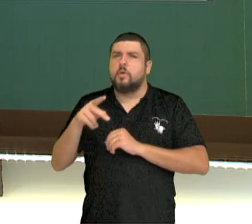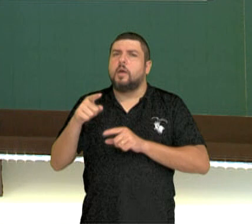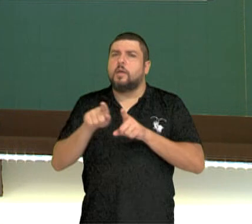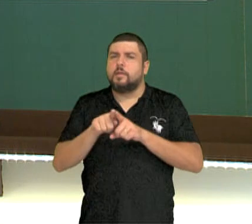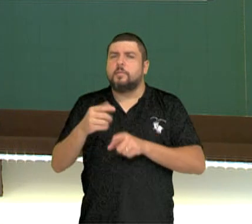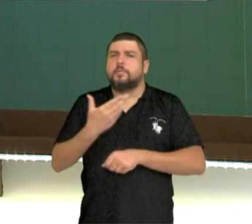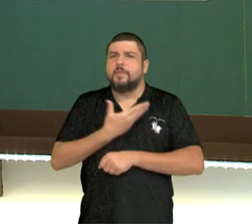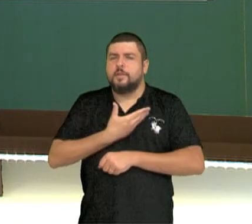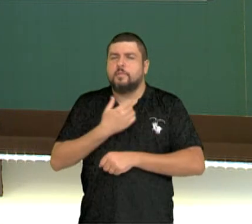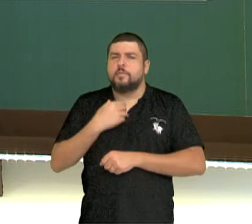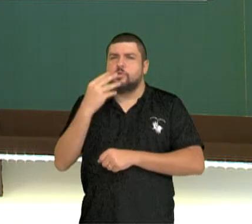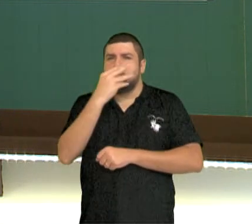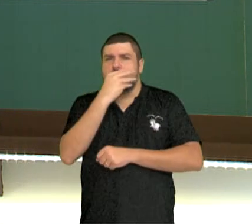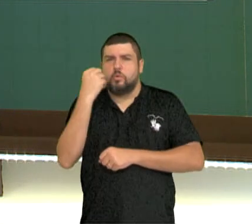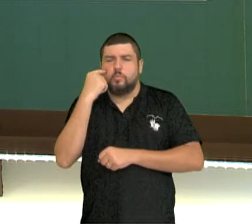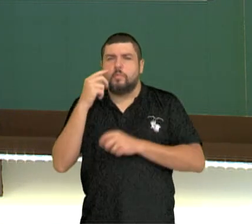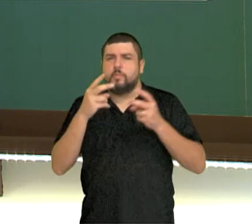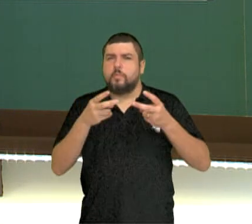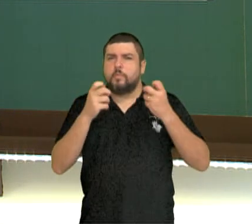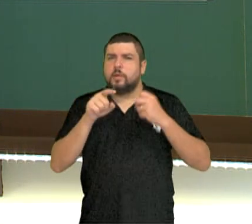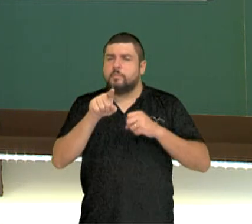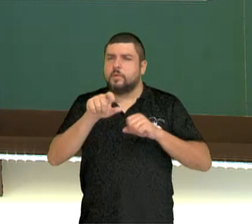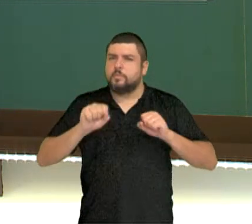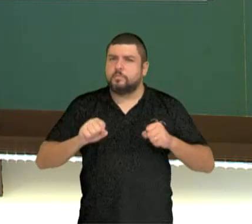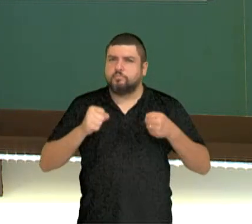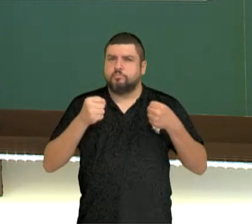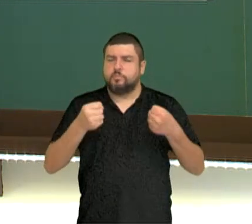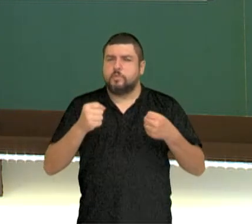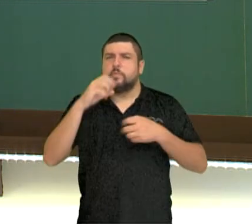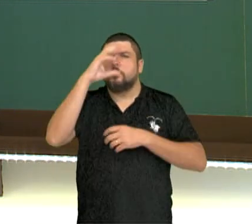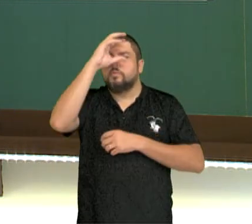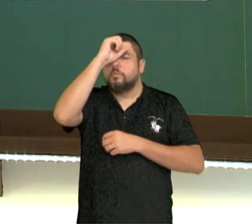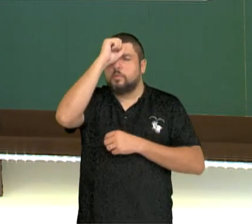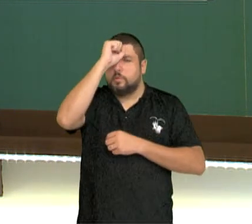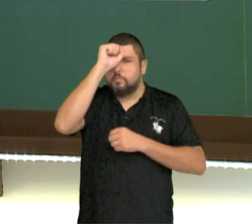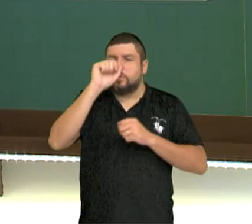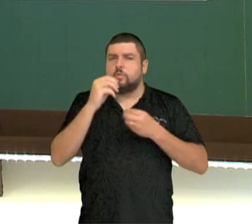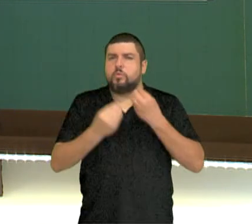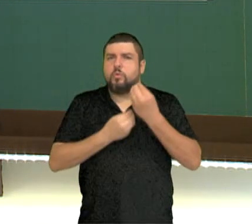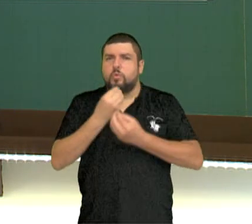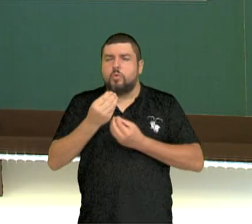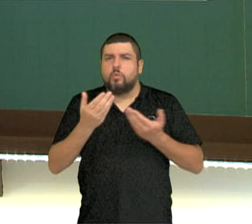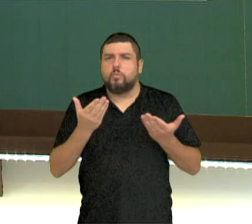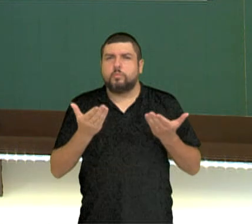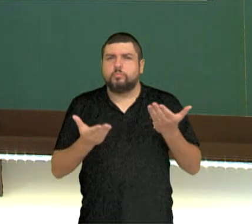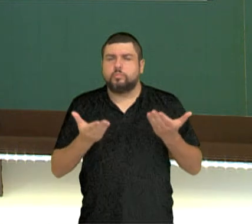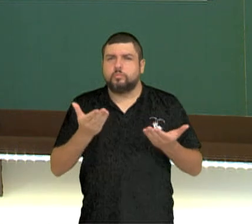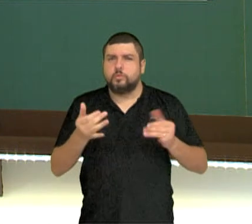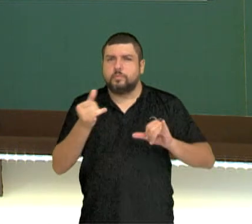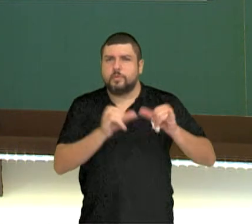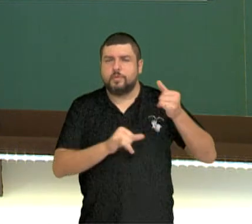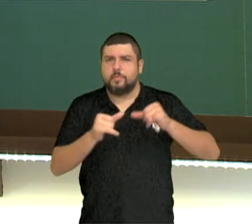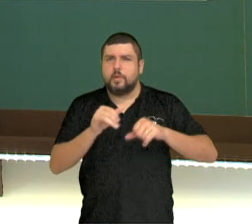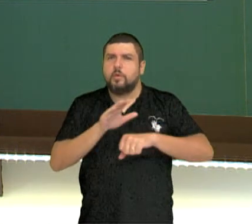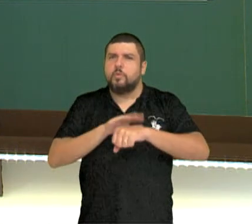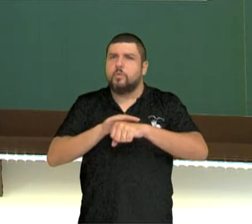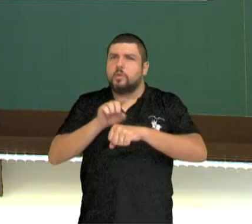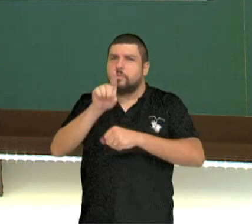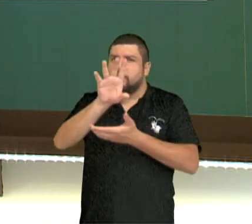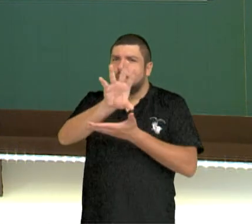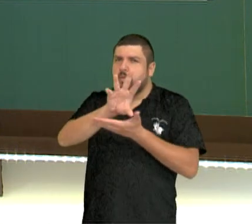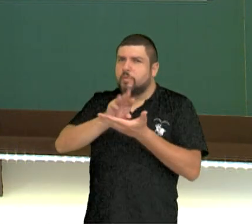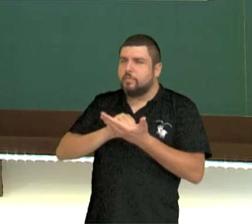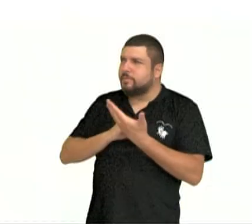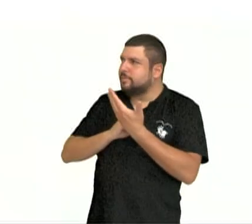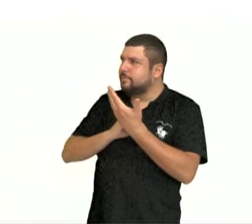vão ver todo o teu desempenho, a tua aprendizagem a respeito do balanceamento nas reações químicas. Eu vou dar um tempinho para você anotar